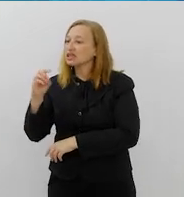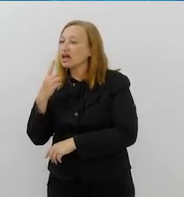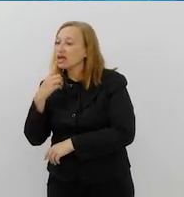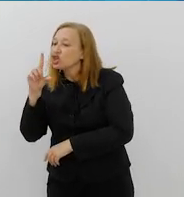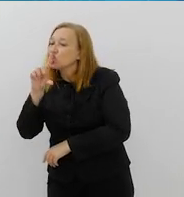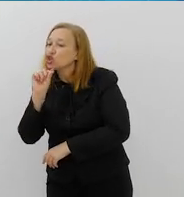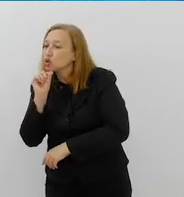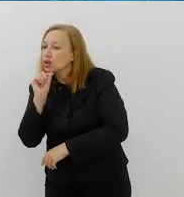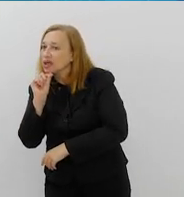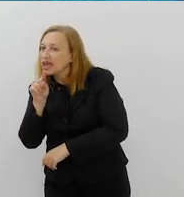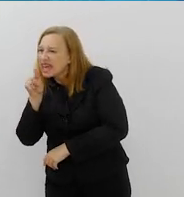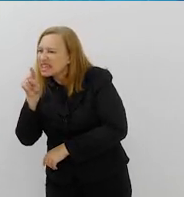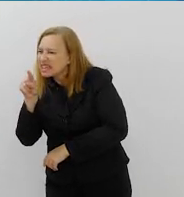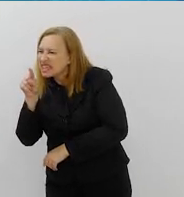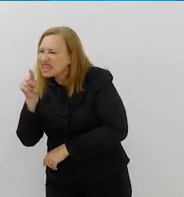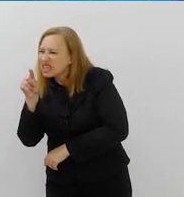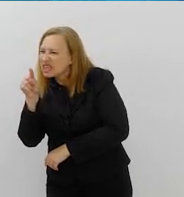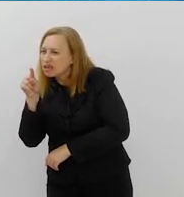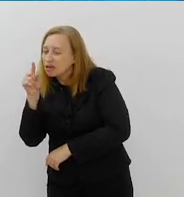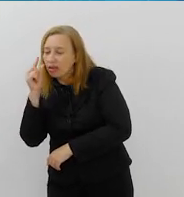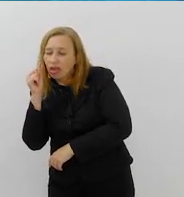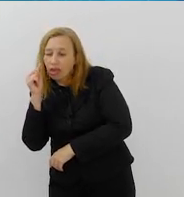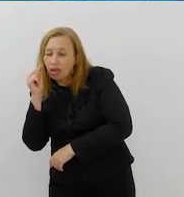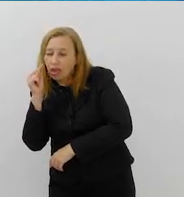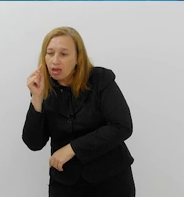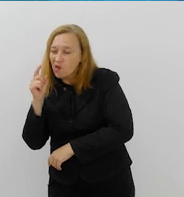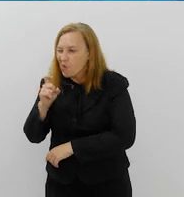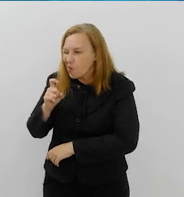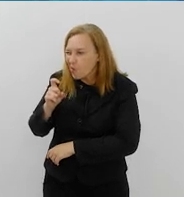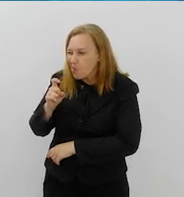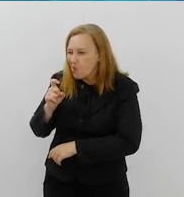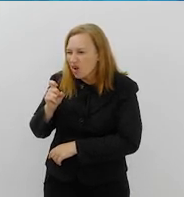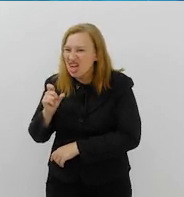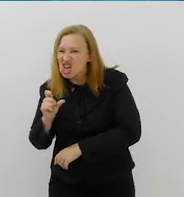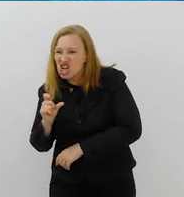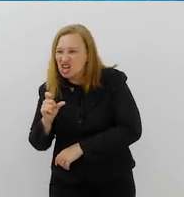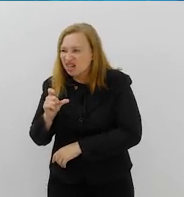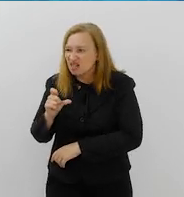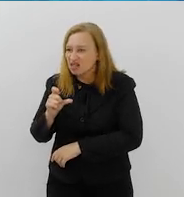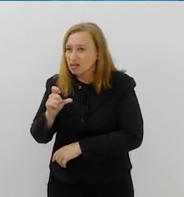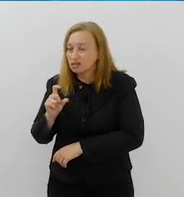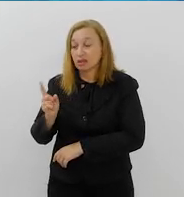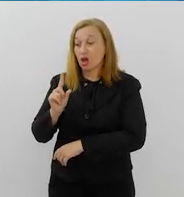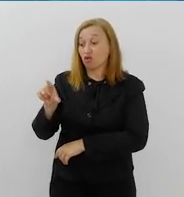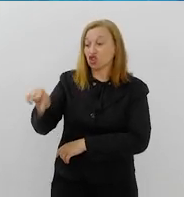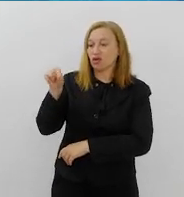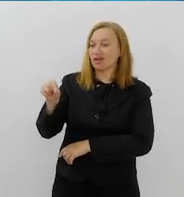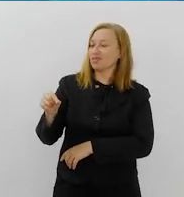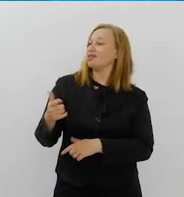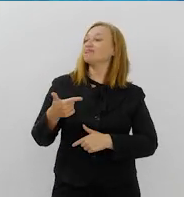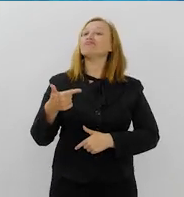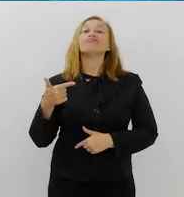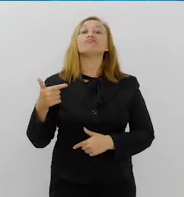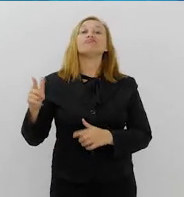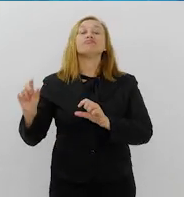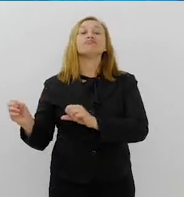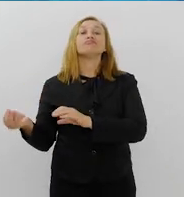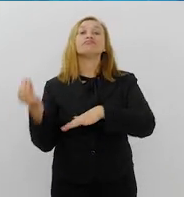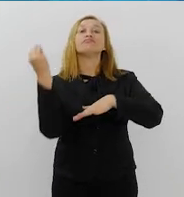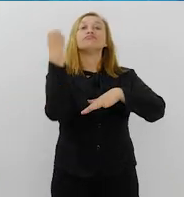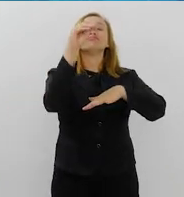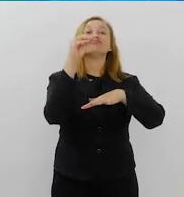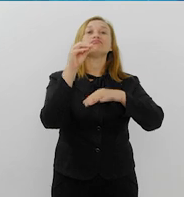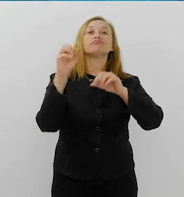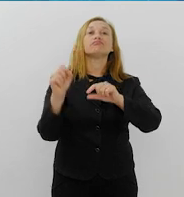aí nós vamos olhar. Essa eu fechei o olho, a outra eu abri a boca, a outra eu olhei para o lado. Então, eu vou selecionar a melhor foto